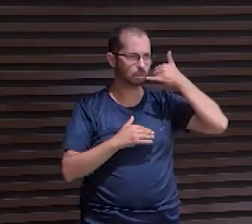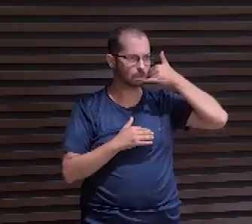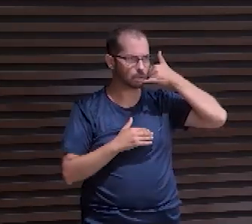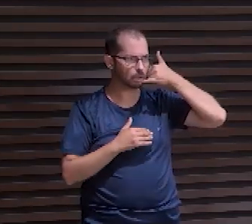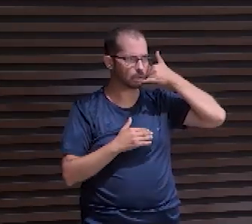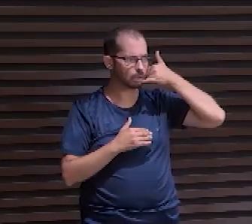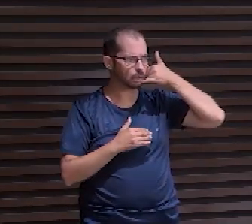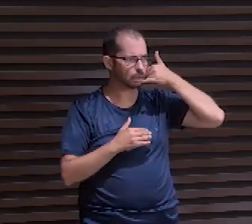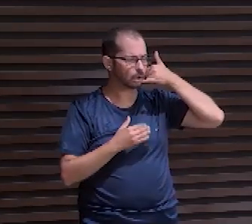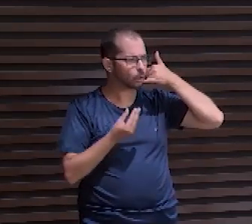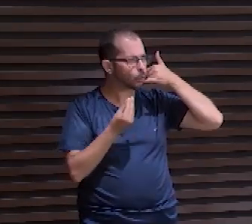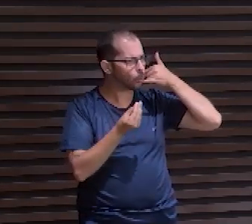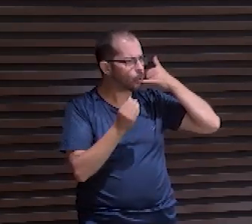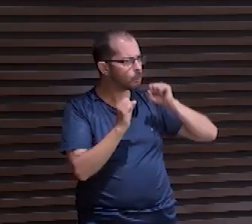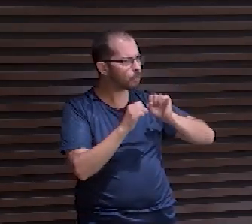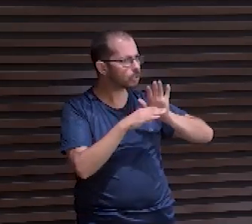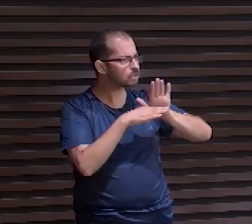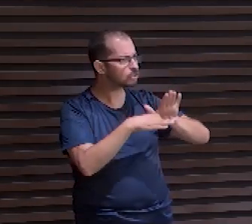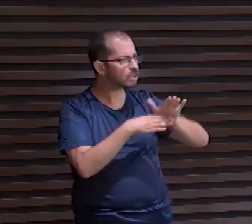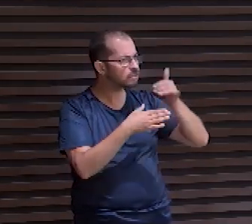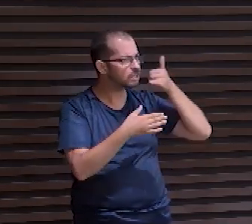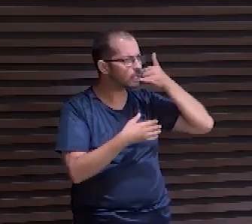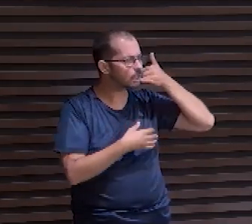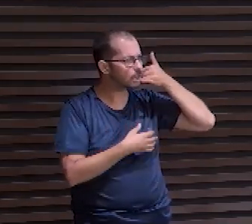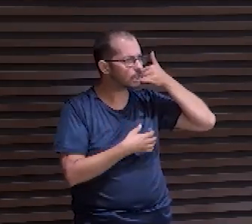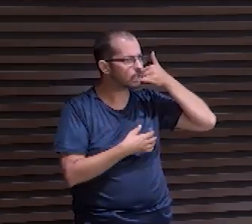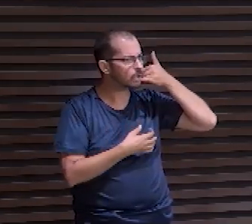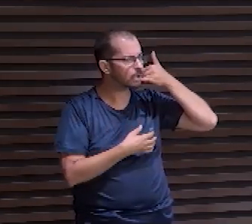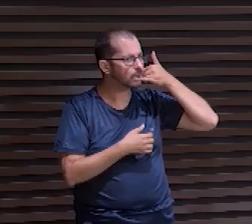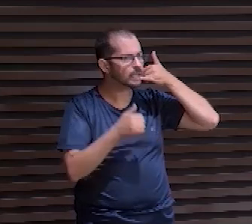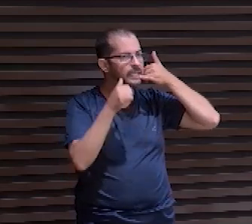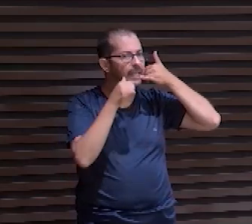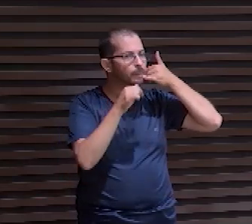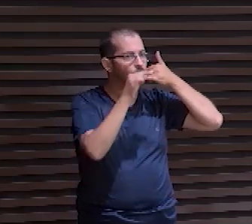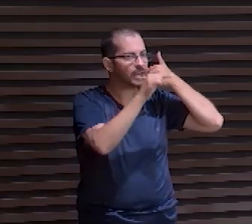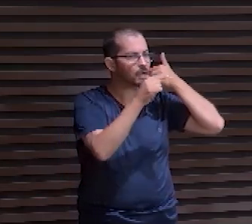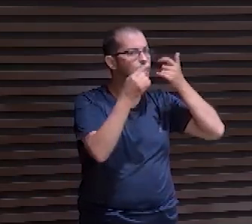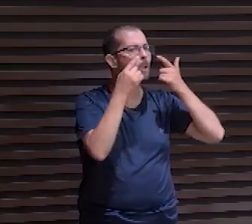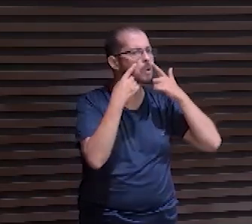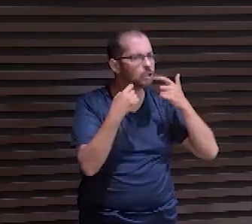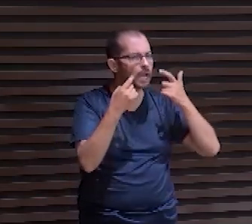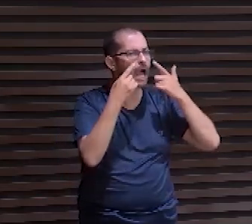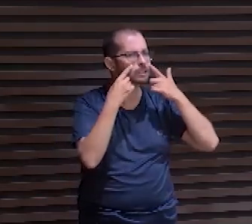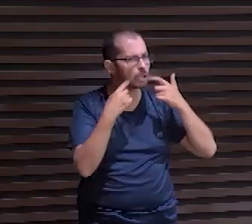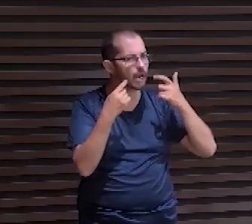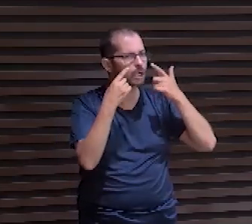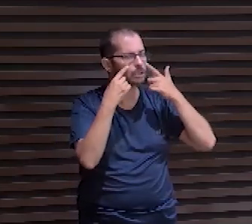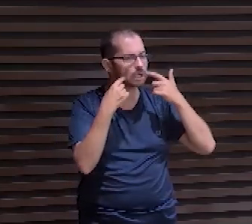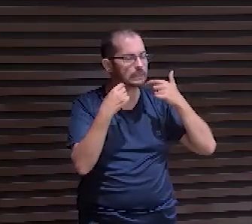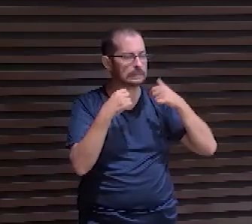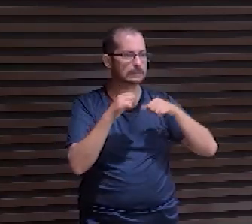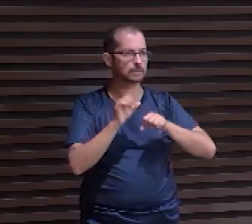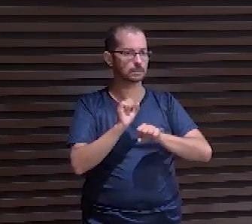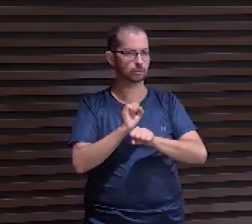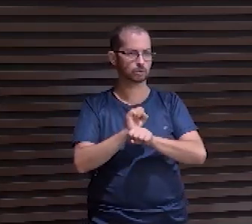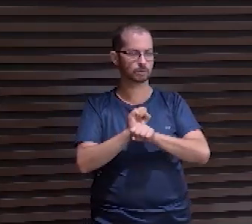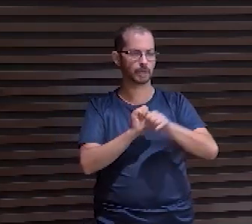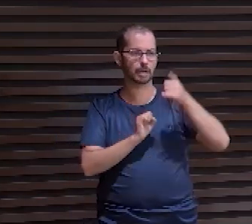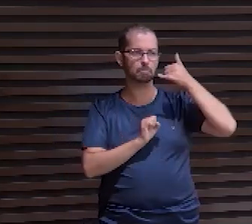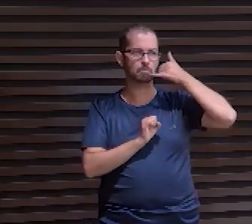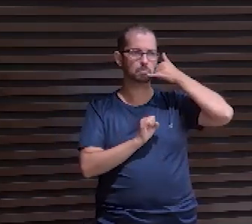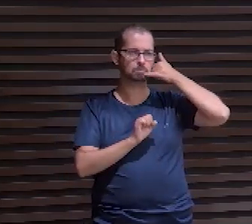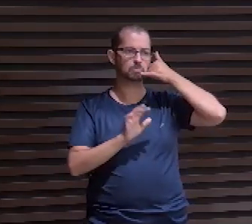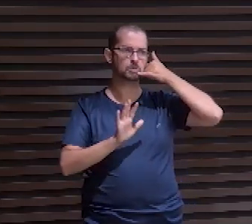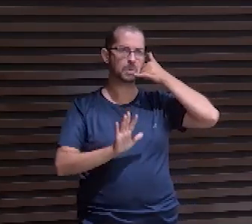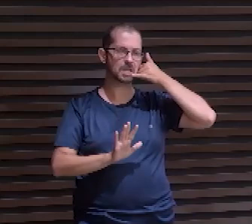Em que posso ajudá-la? Ela começou a chorar. Aguardei uns instantes até que